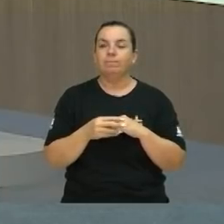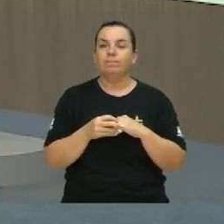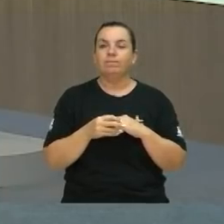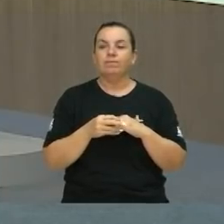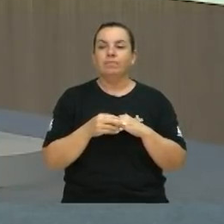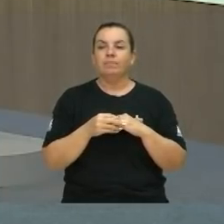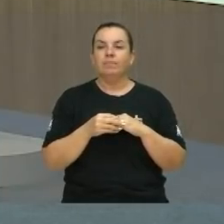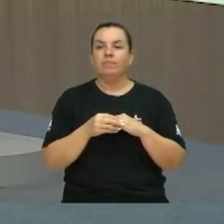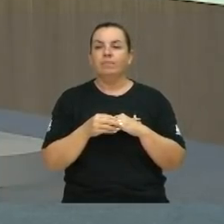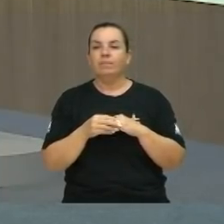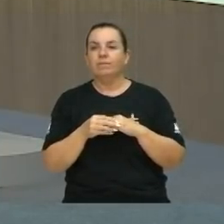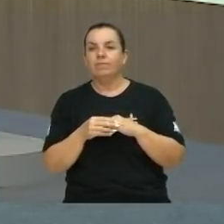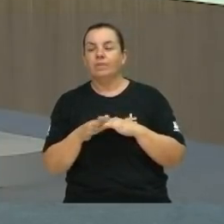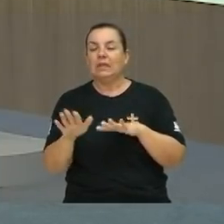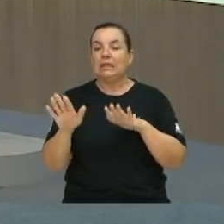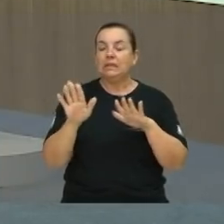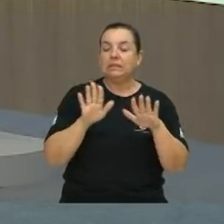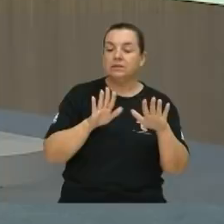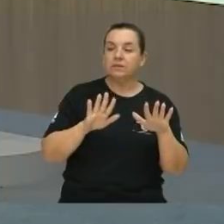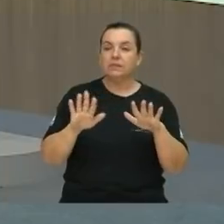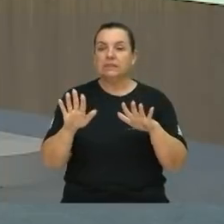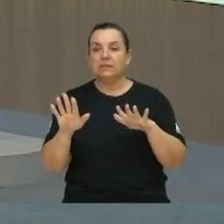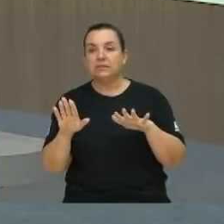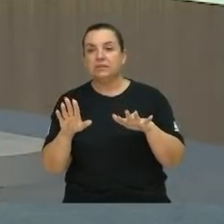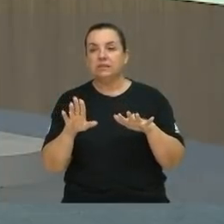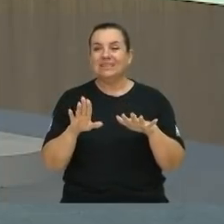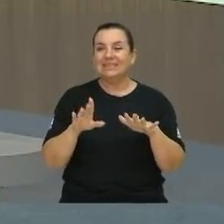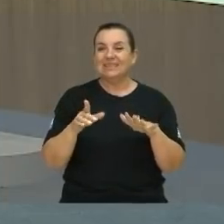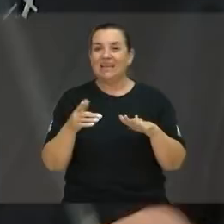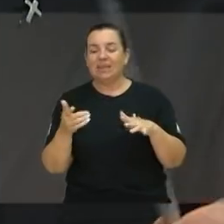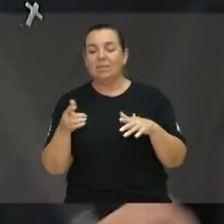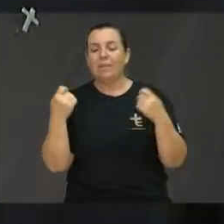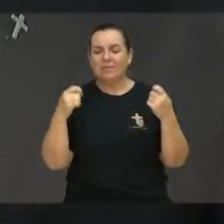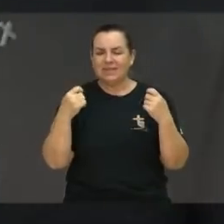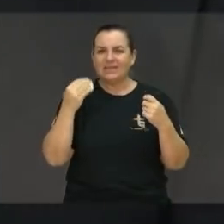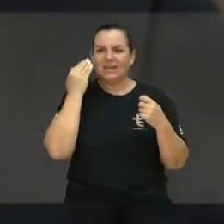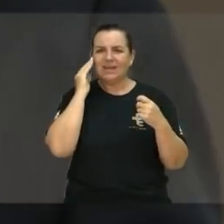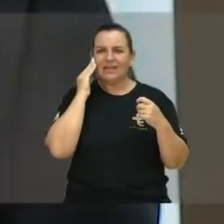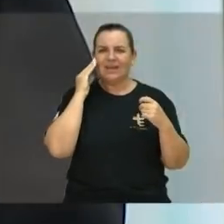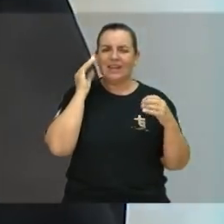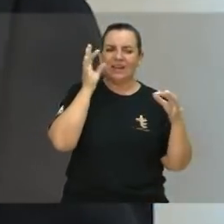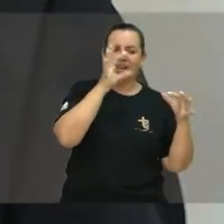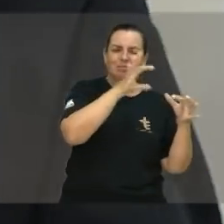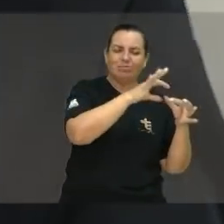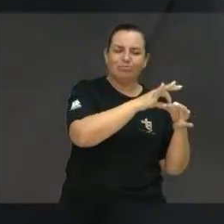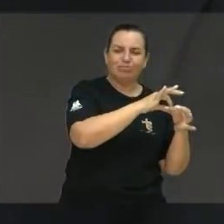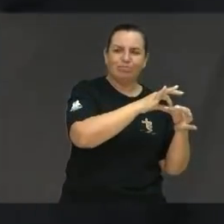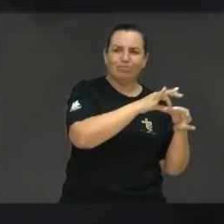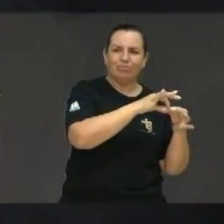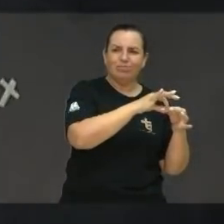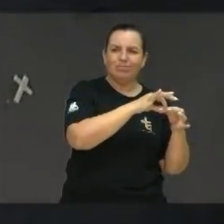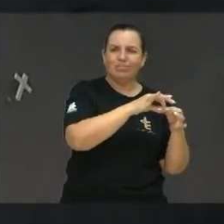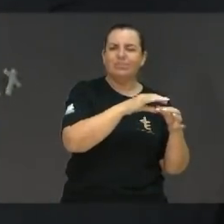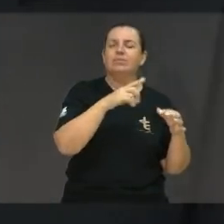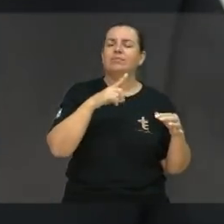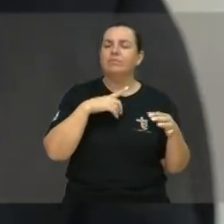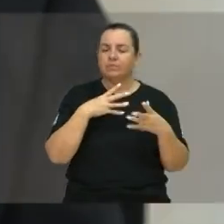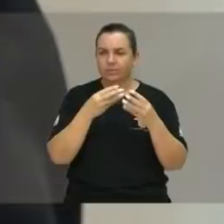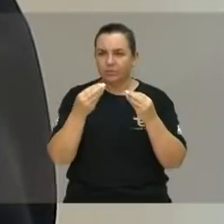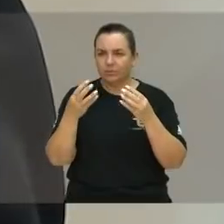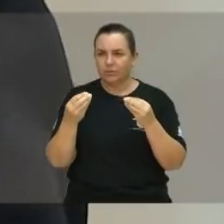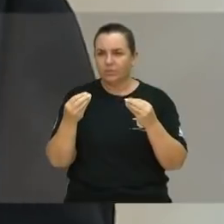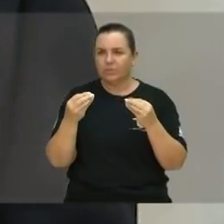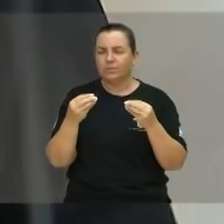as relações de sentido ficam comprometidas e olha já tem bastante dá muita